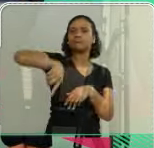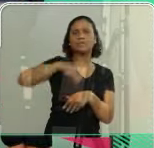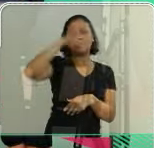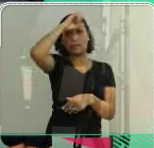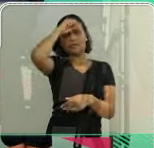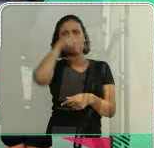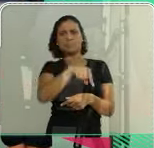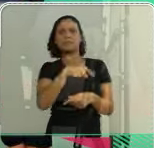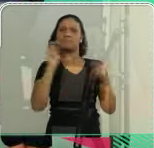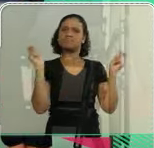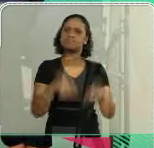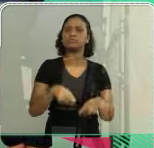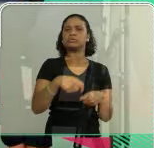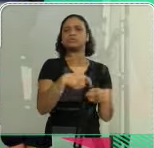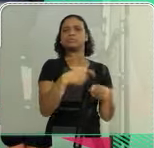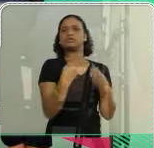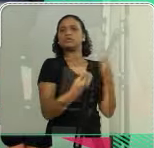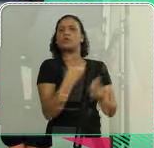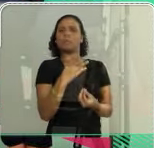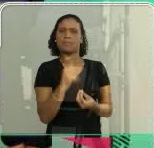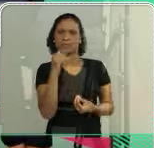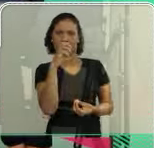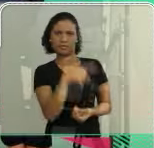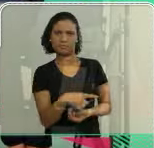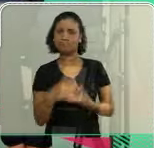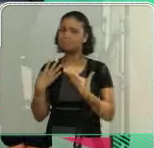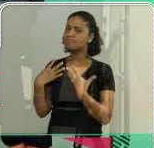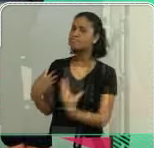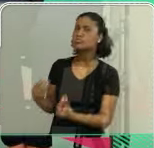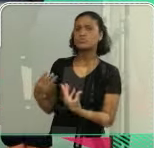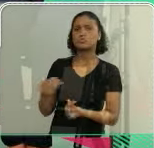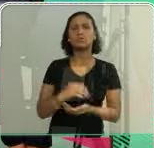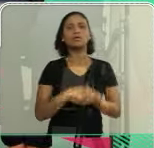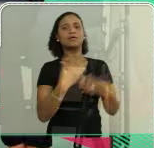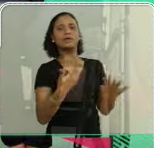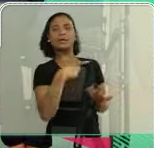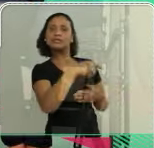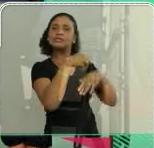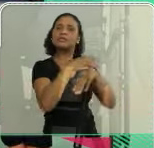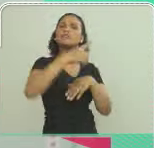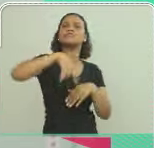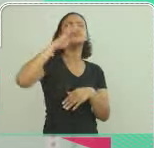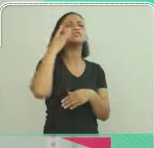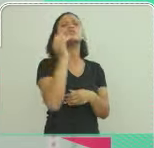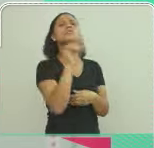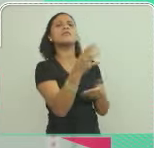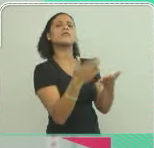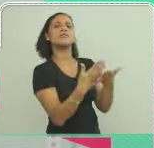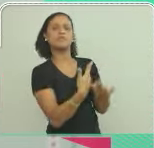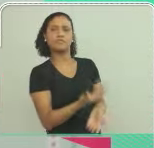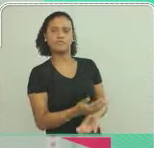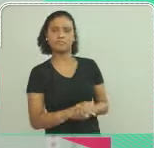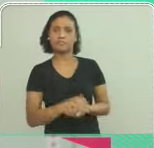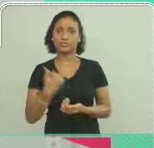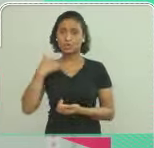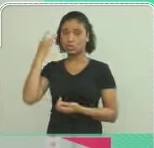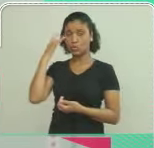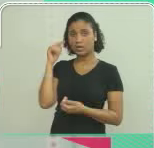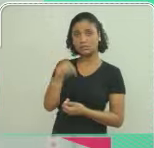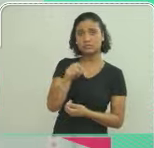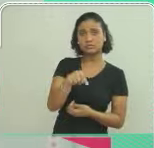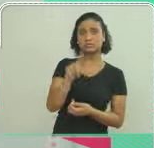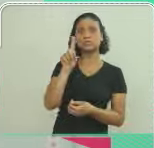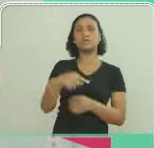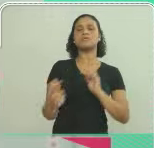Né? Além disso, que outro grande recado você acha que o livro traz? Olha, eu acho que ele traz também, Ju, o papel da